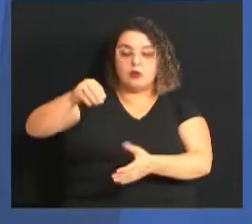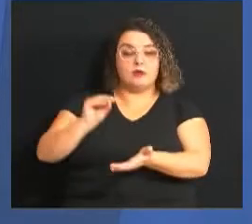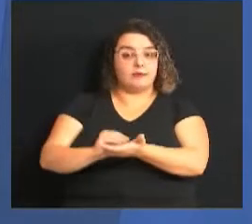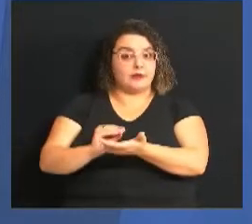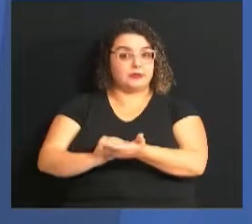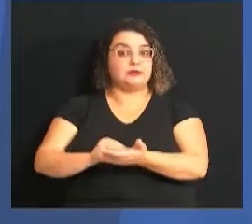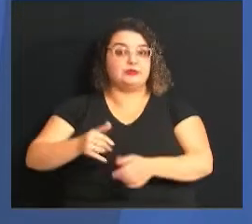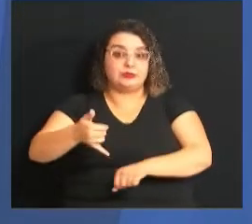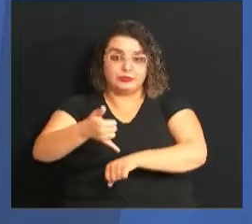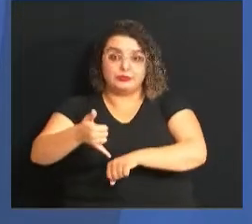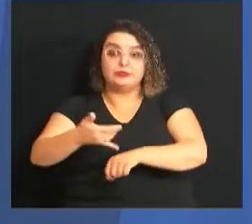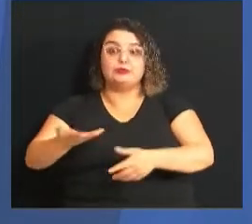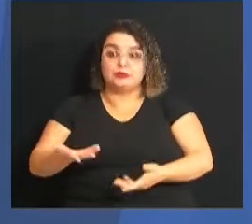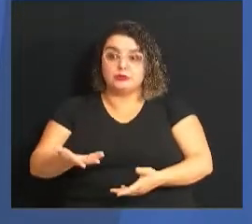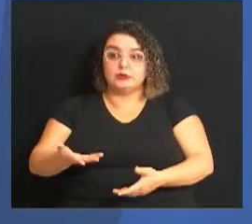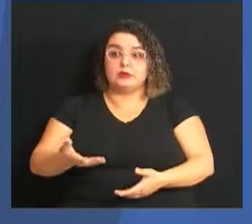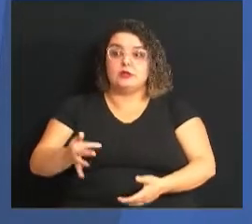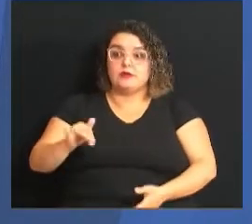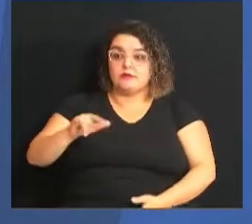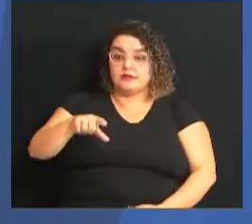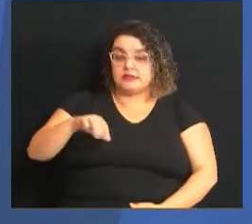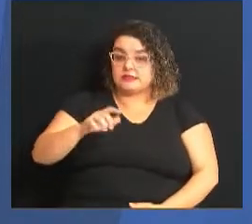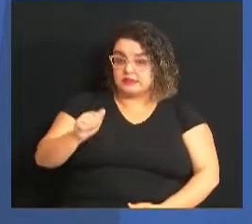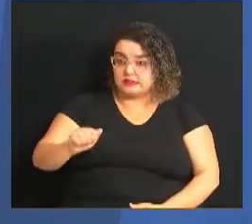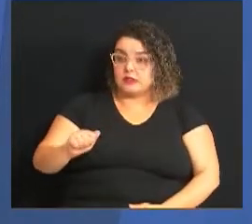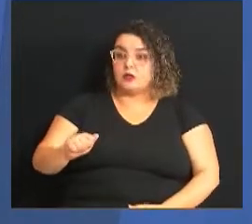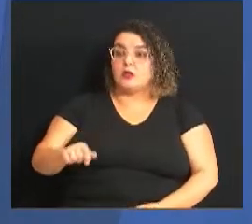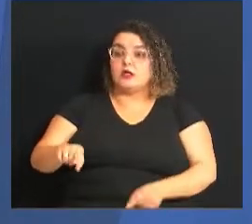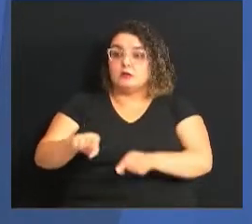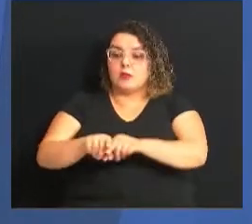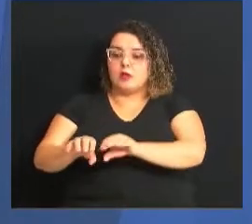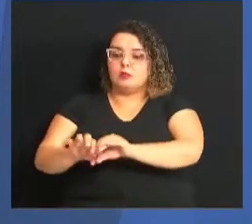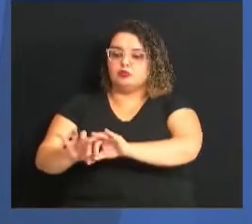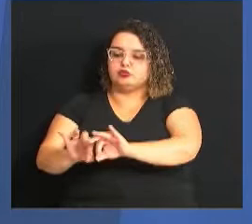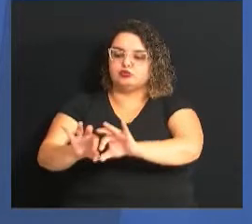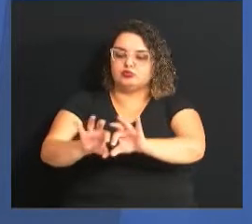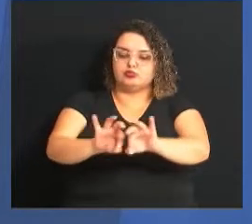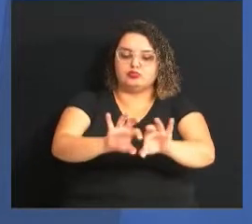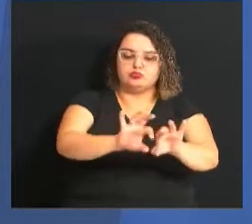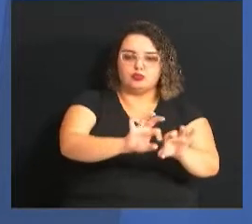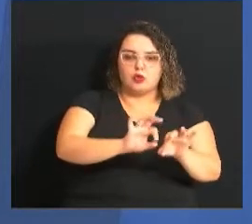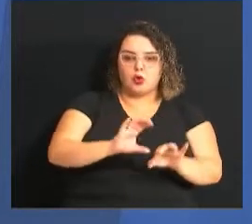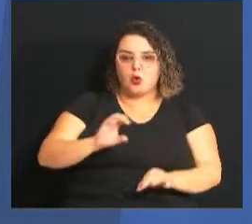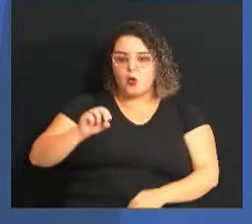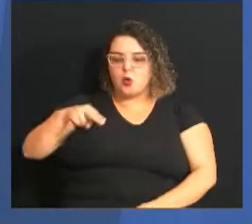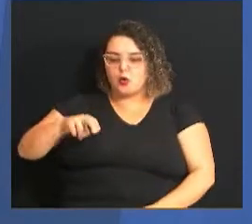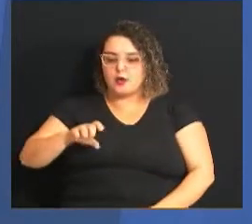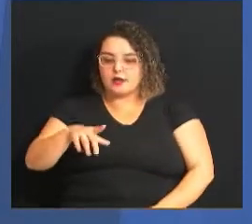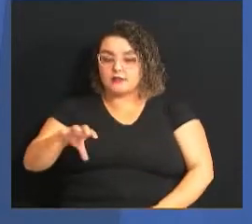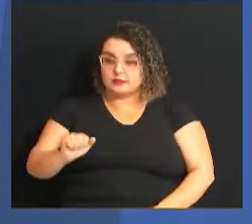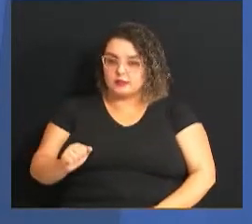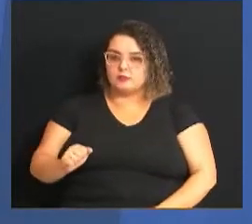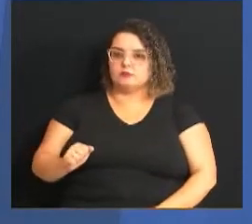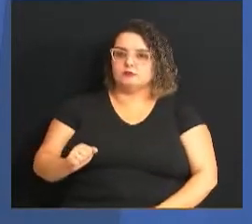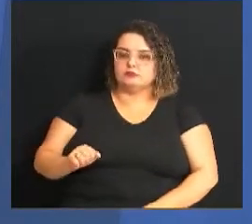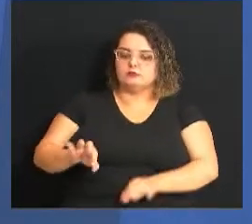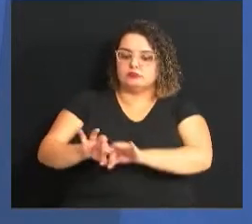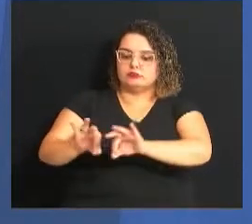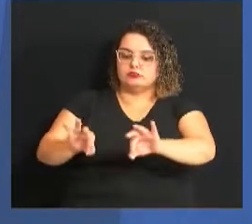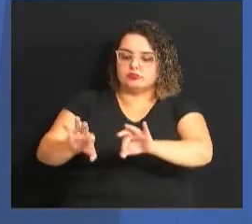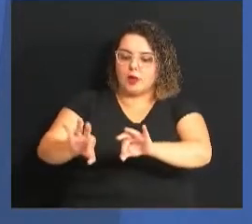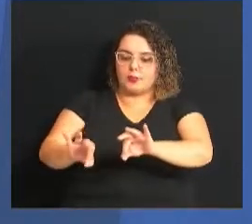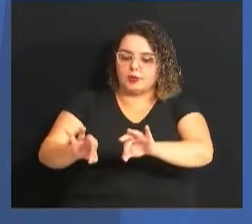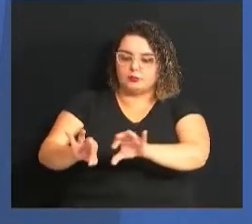fixação e também conexões de mangueiras. Os condutores que participam da ação recebem folhetos